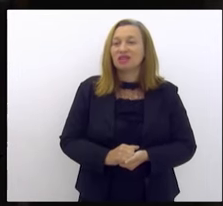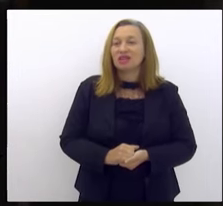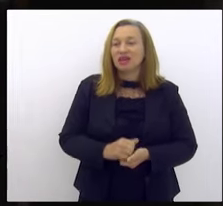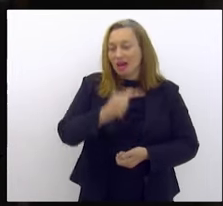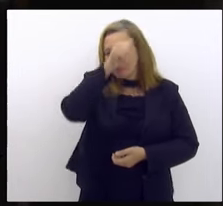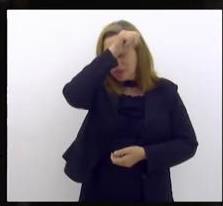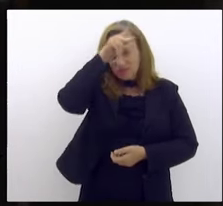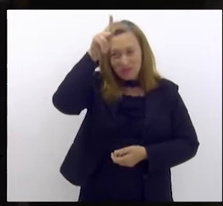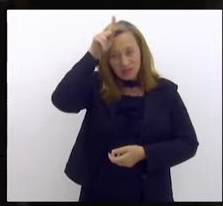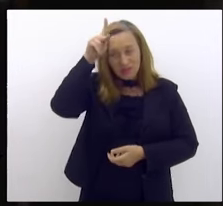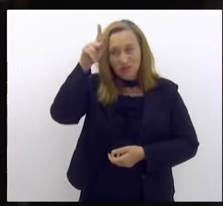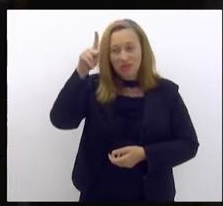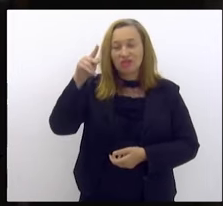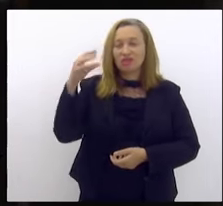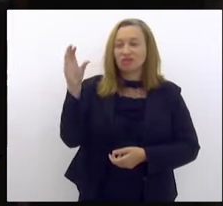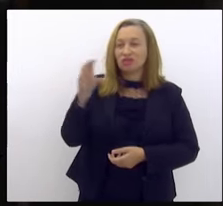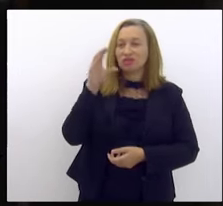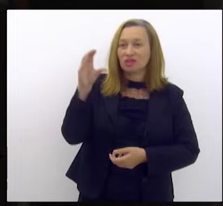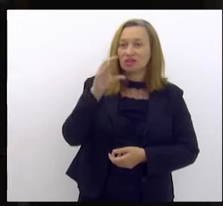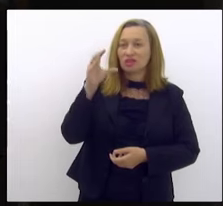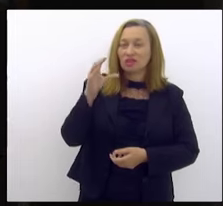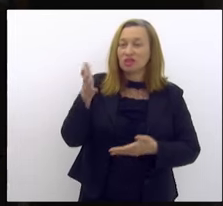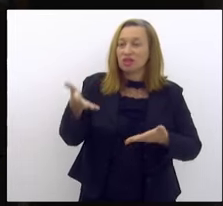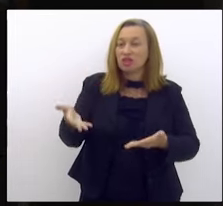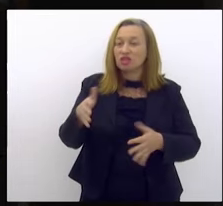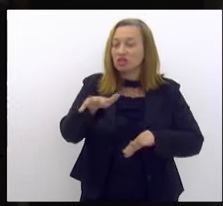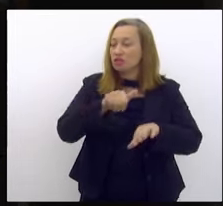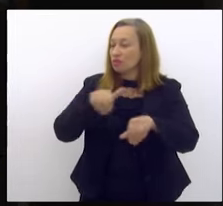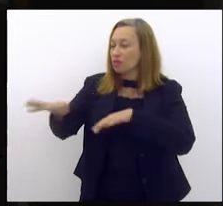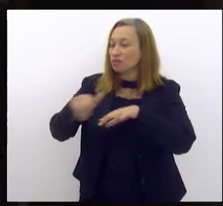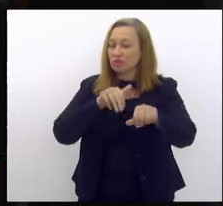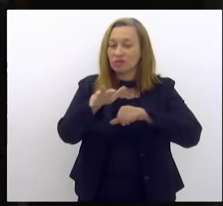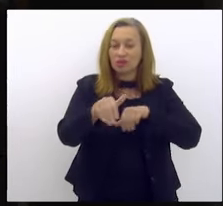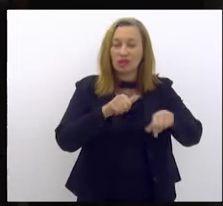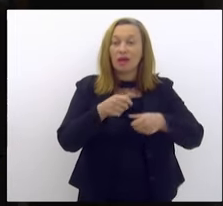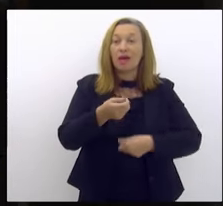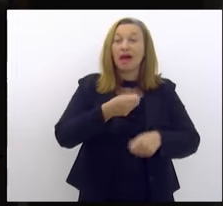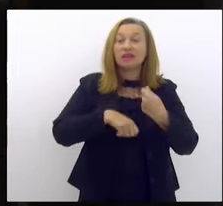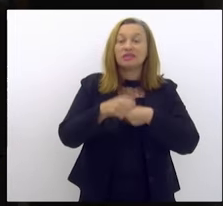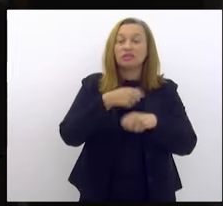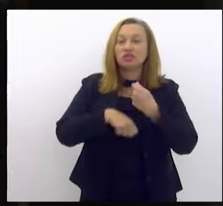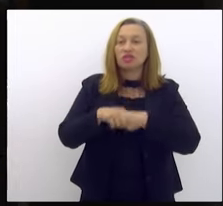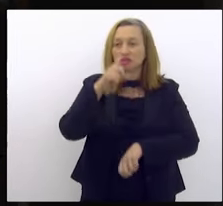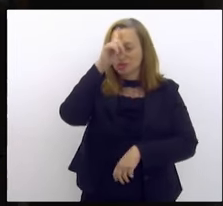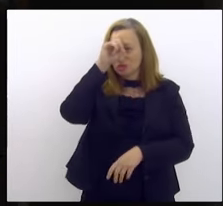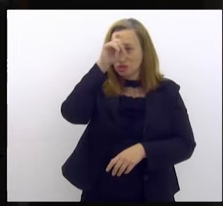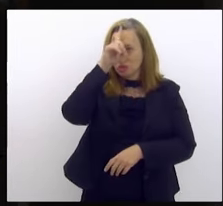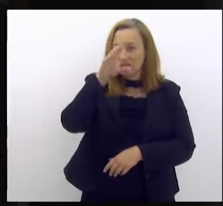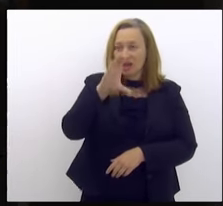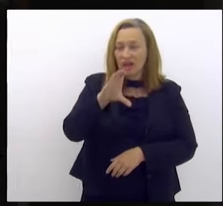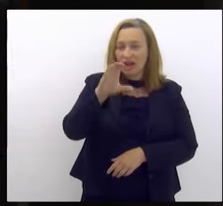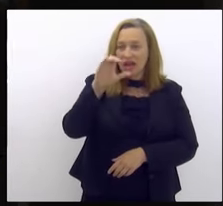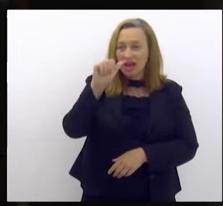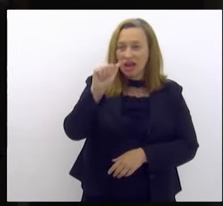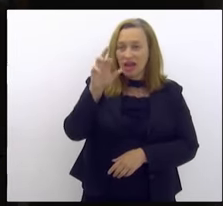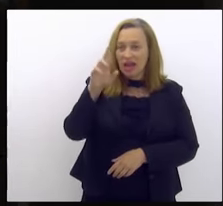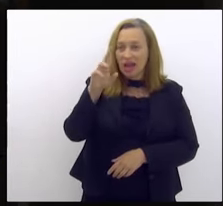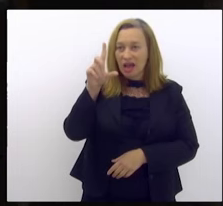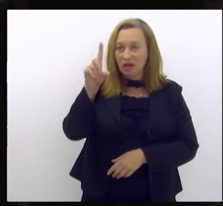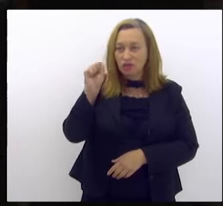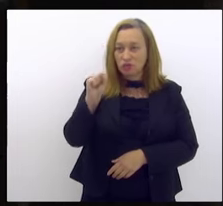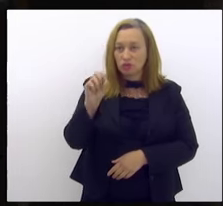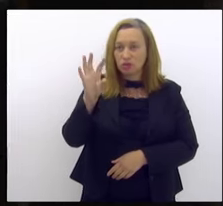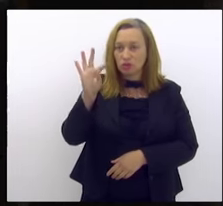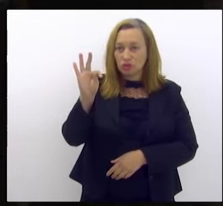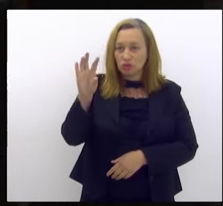um chamamento público para a administração do Hospital Carlos Tortelli, maio